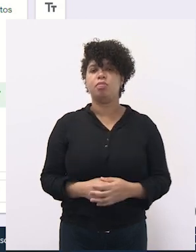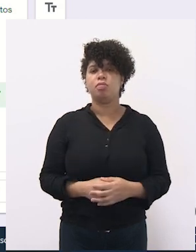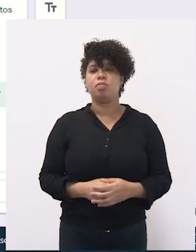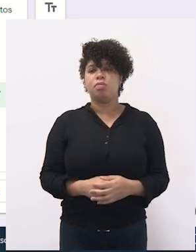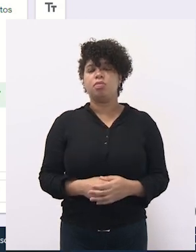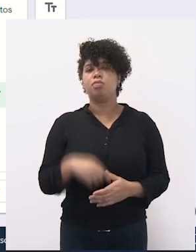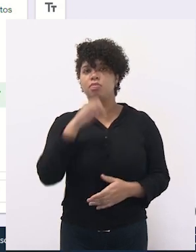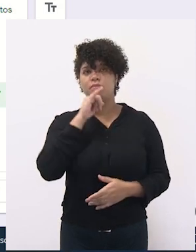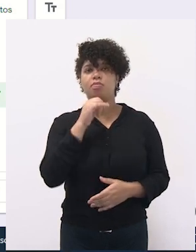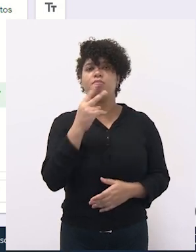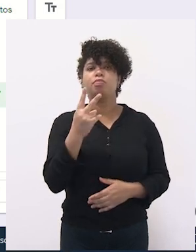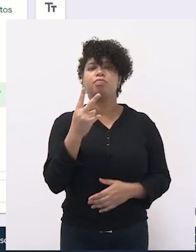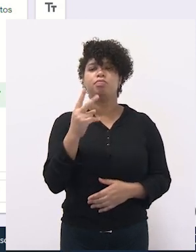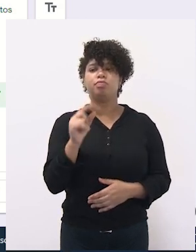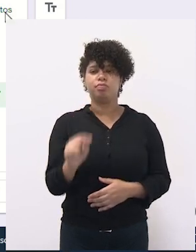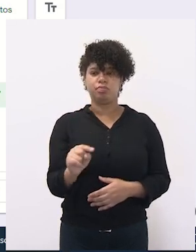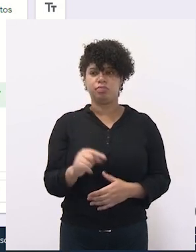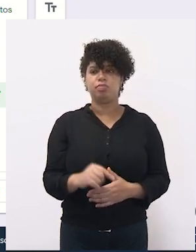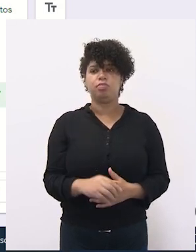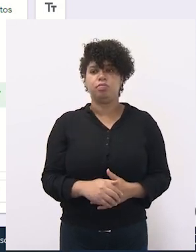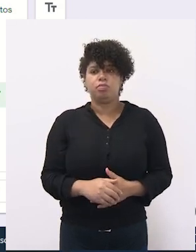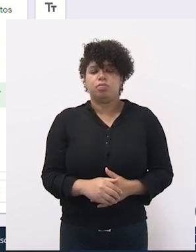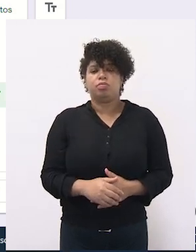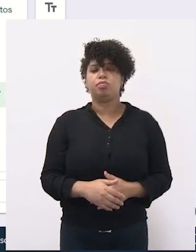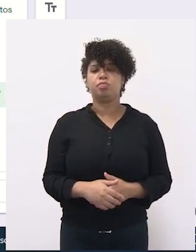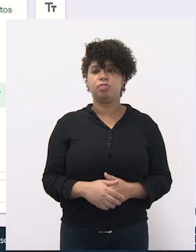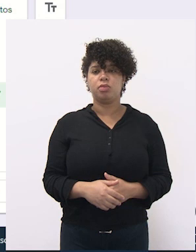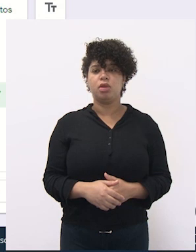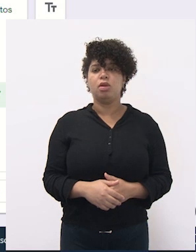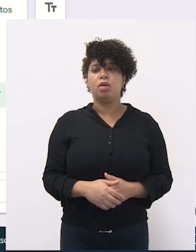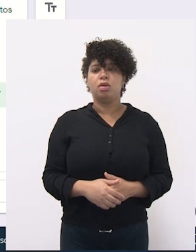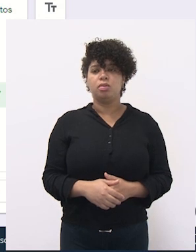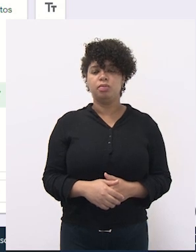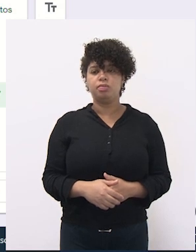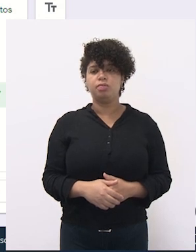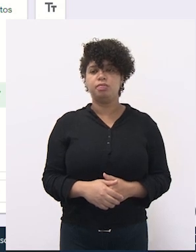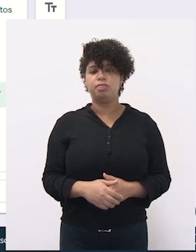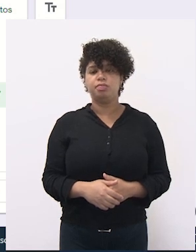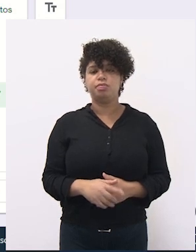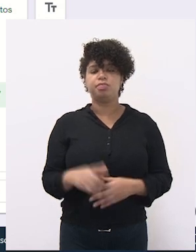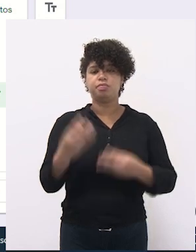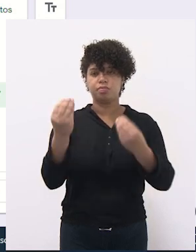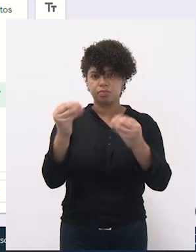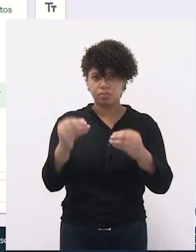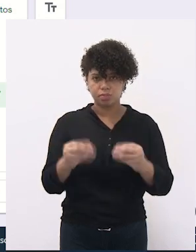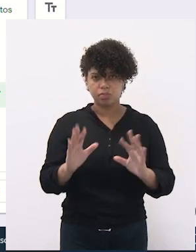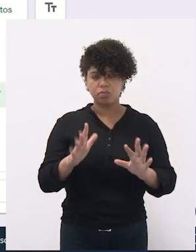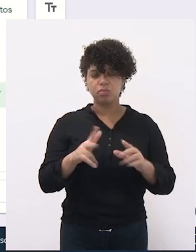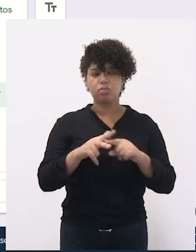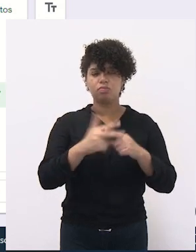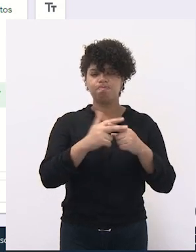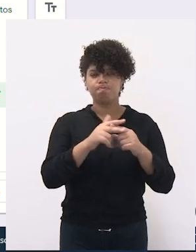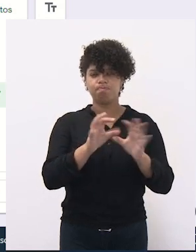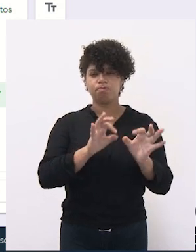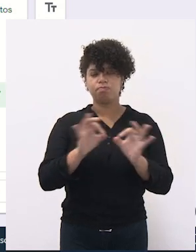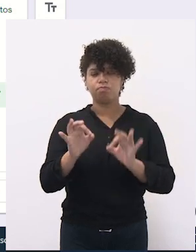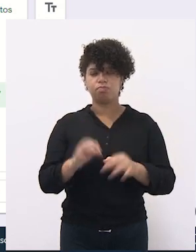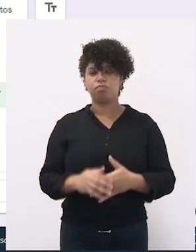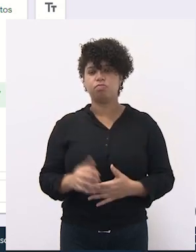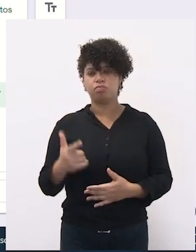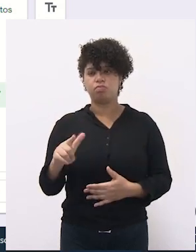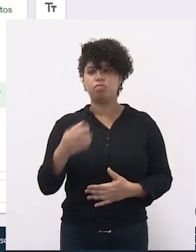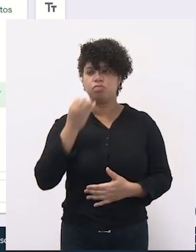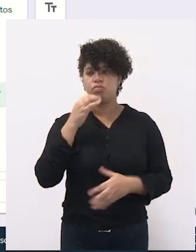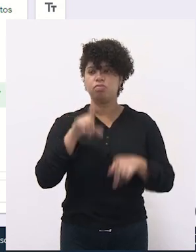2 pontos, né? Então você vem aqui e coloca e deixa ela programada. Uma coisa bem bacana,